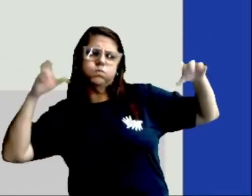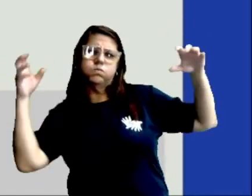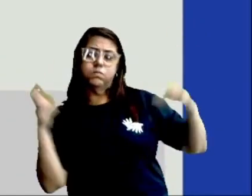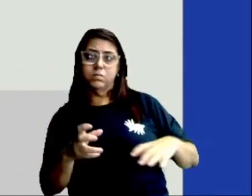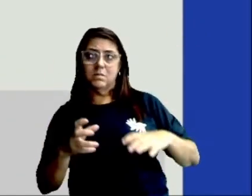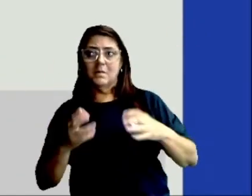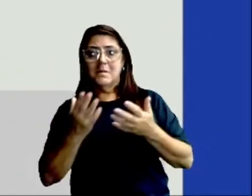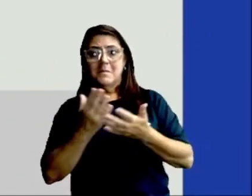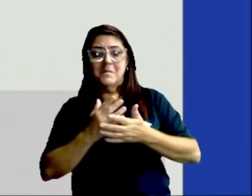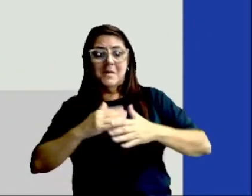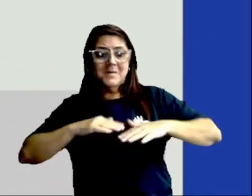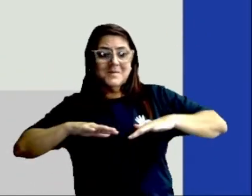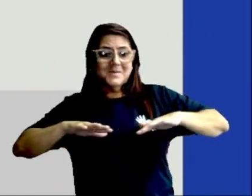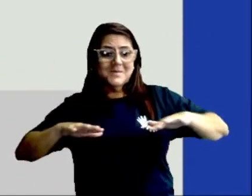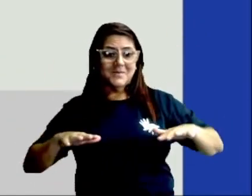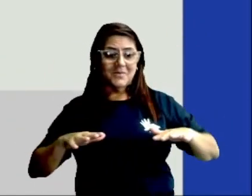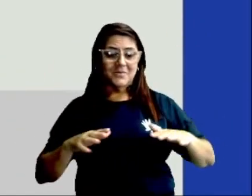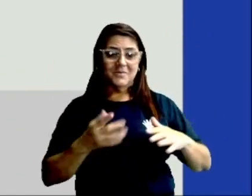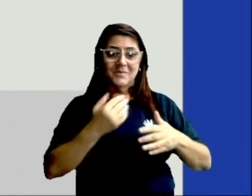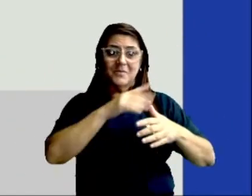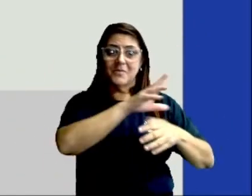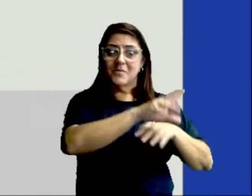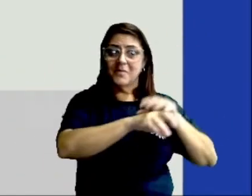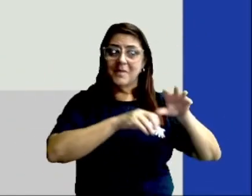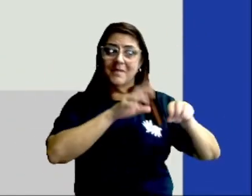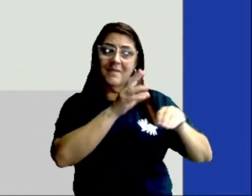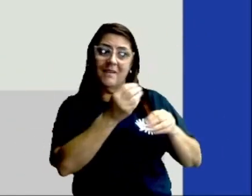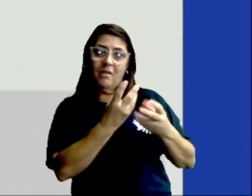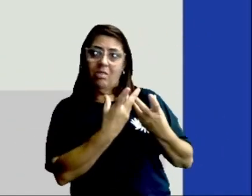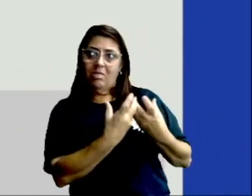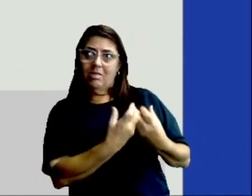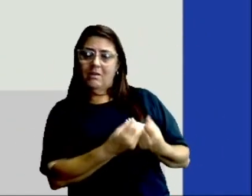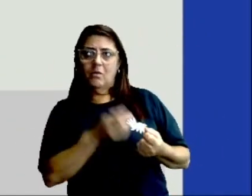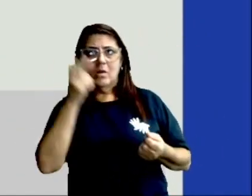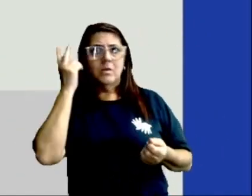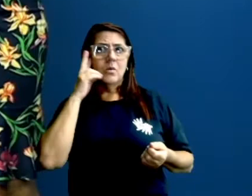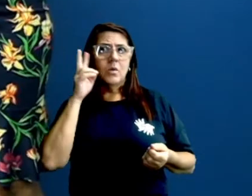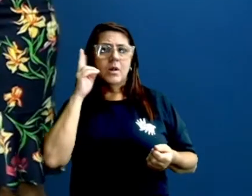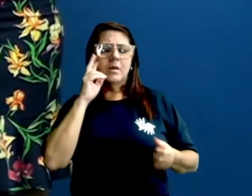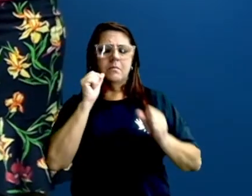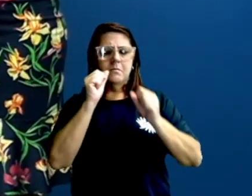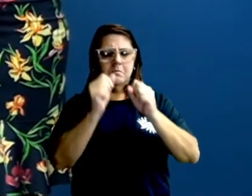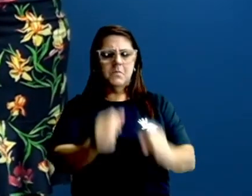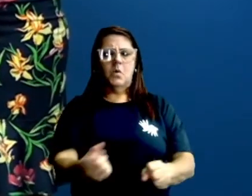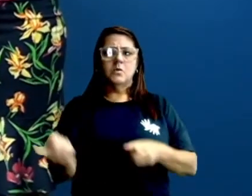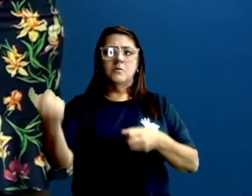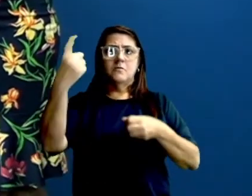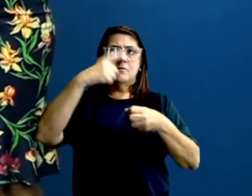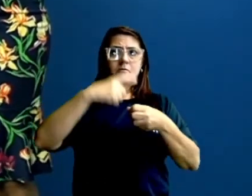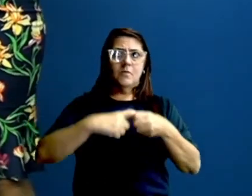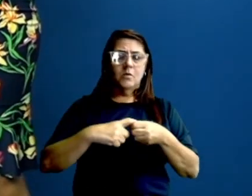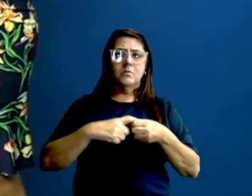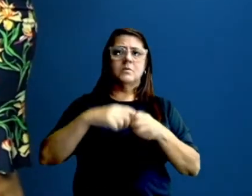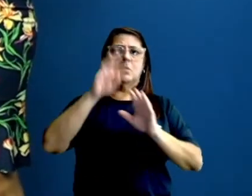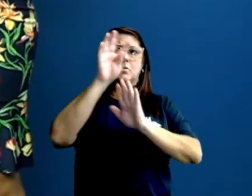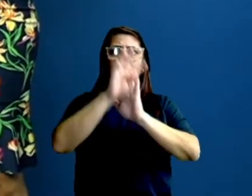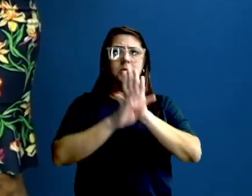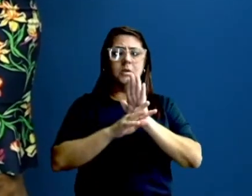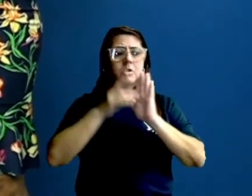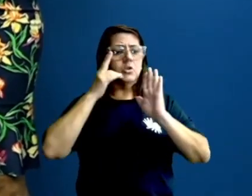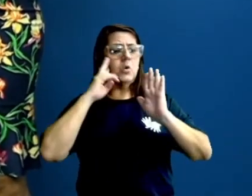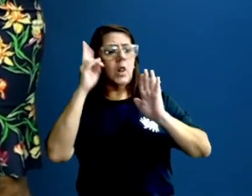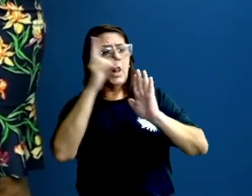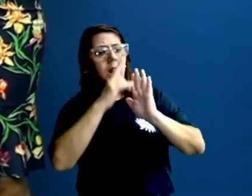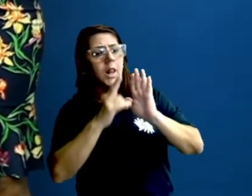Então, quando a gente está interpretando ou buscando compreender um texto, quando a gente não lembra, a gente pode voltar ao texto quantas vezes for preciso, tá